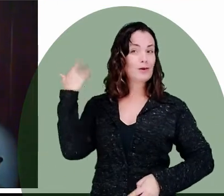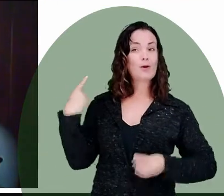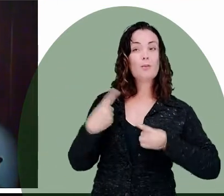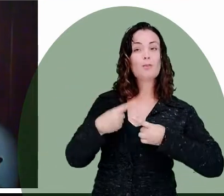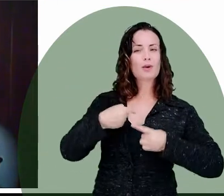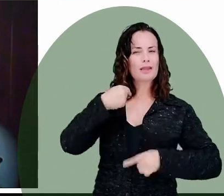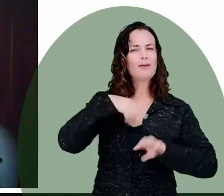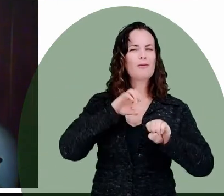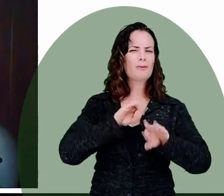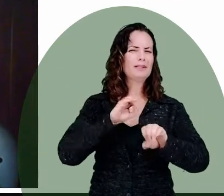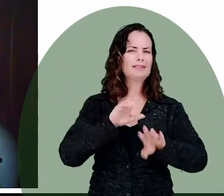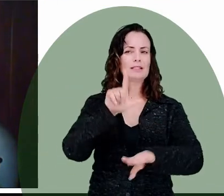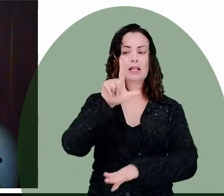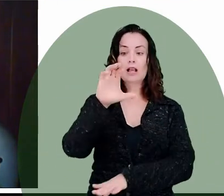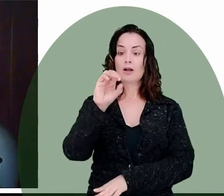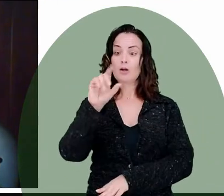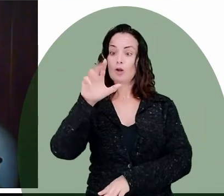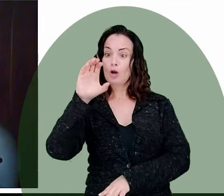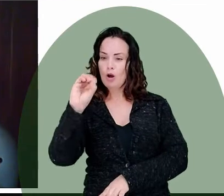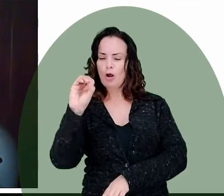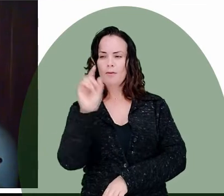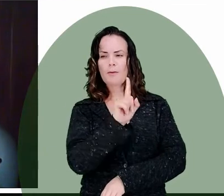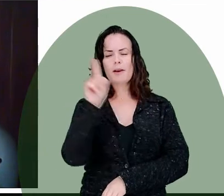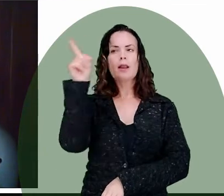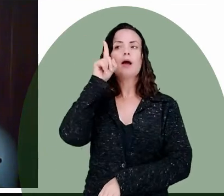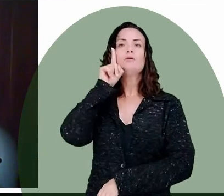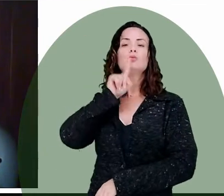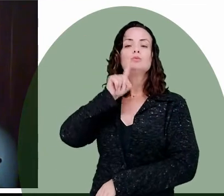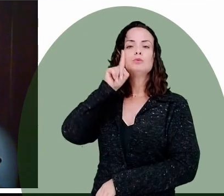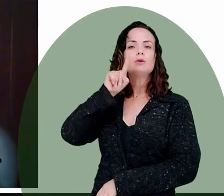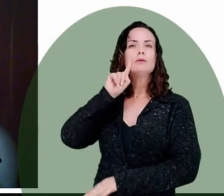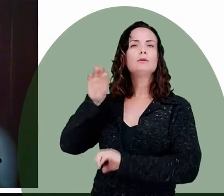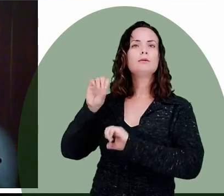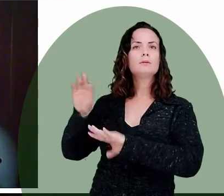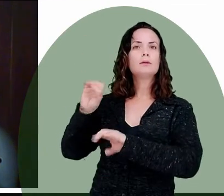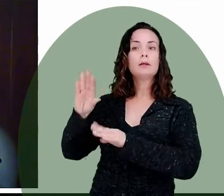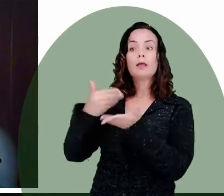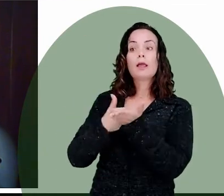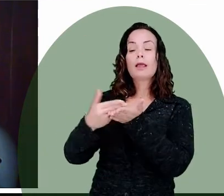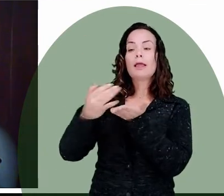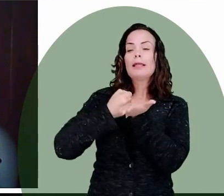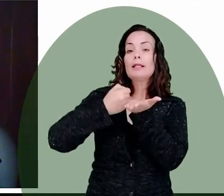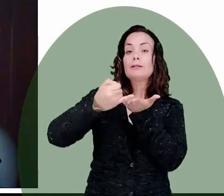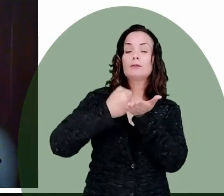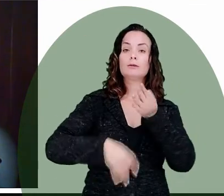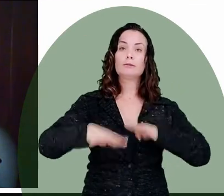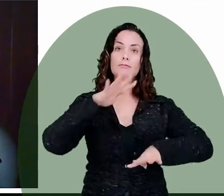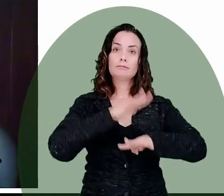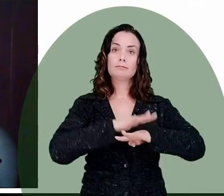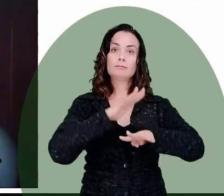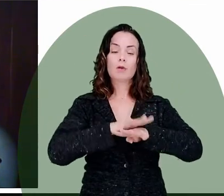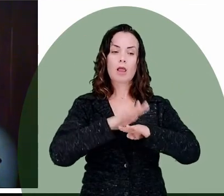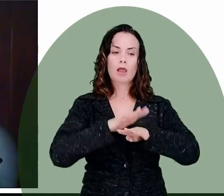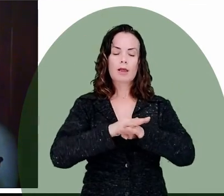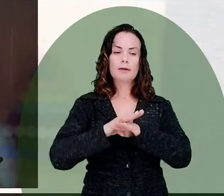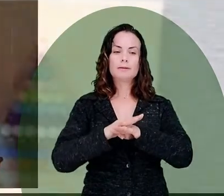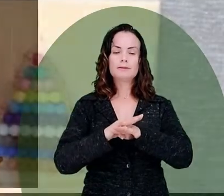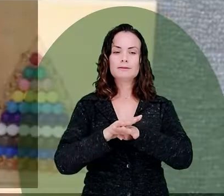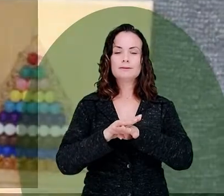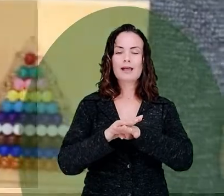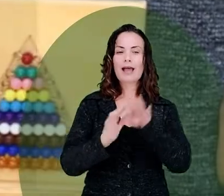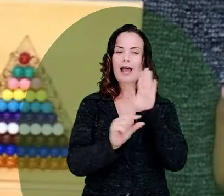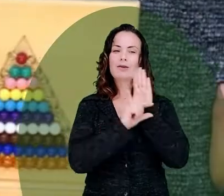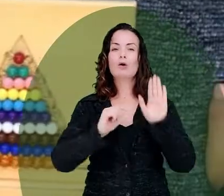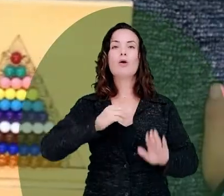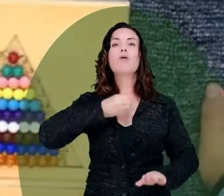na pré-história nos Estados Unidos. E a introdução da matemática pela Maria Montessori,